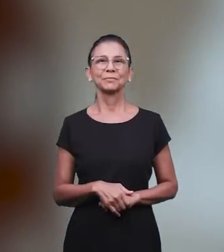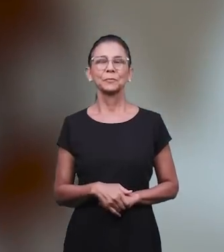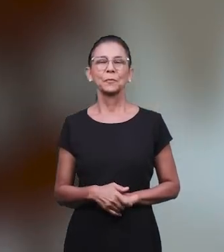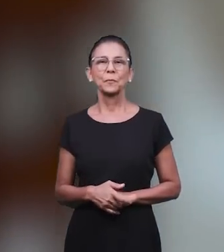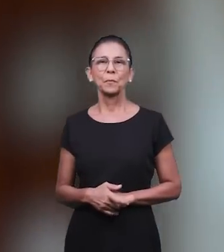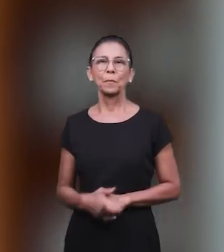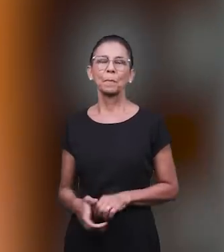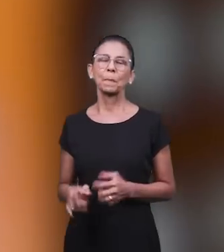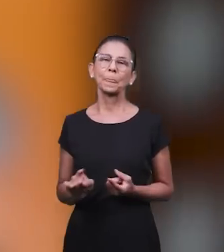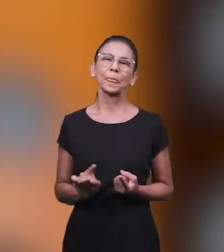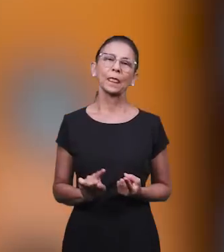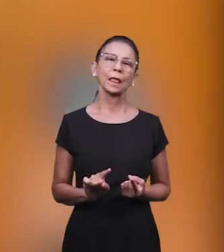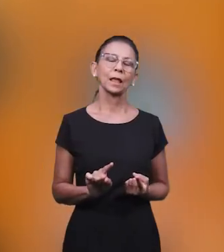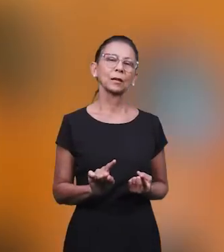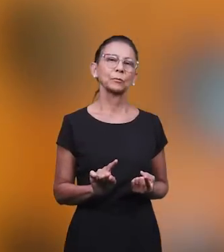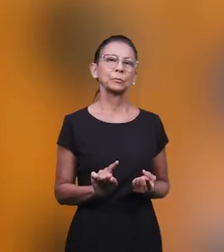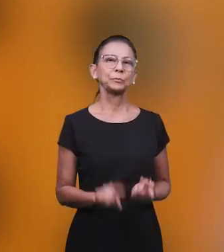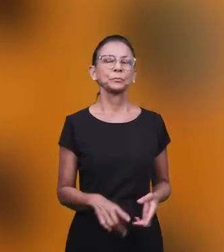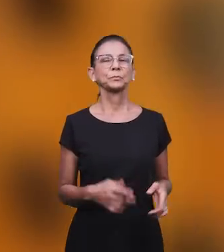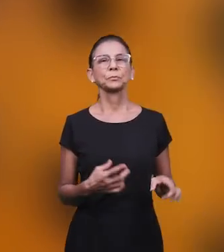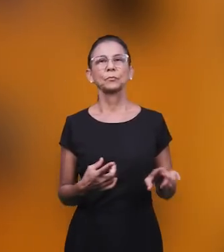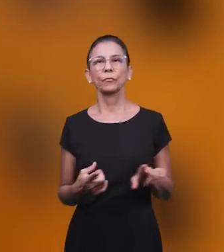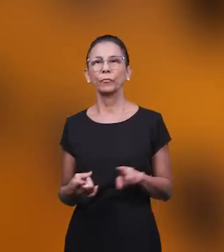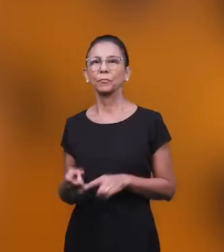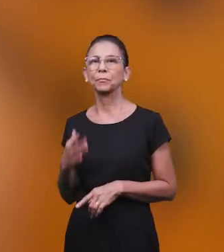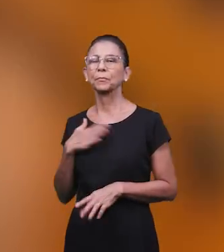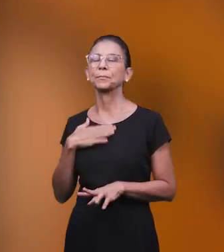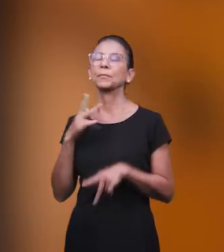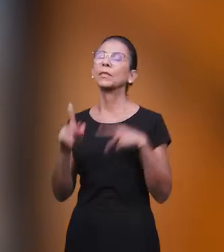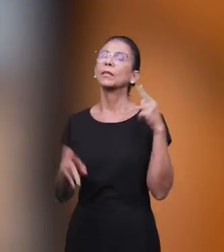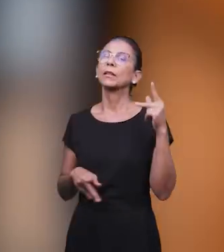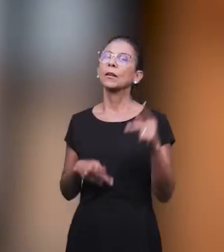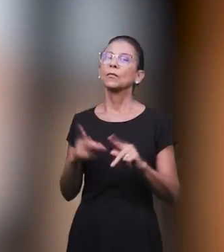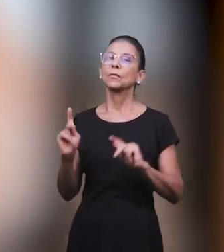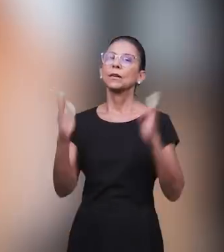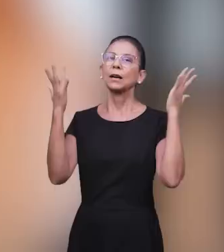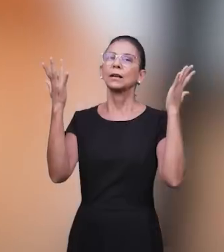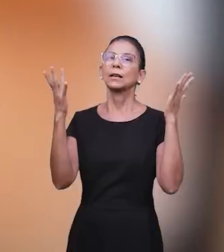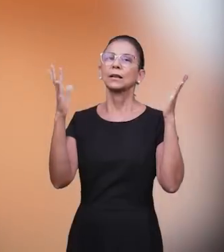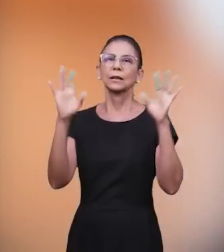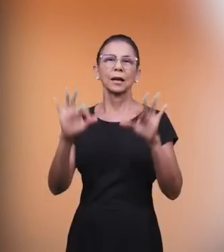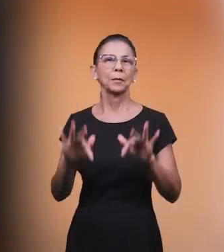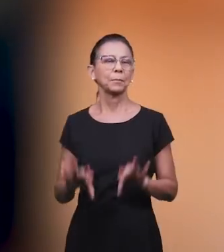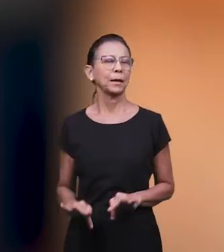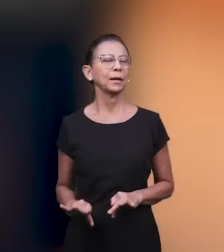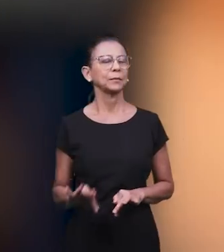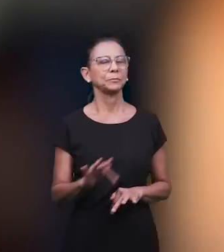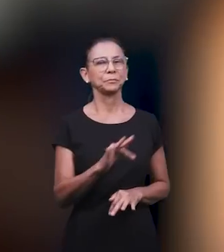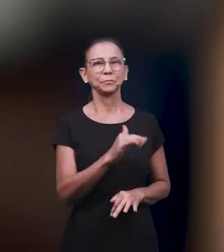Canta, meu povo, alegra, meu povo, que a festa não vai